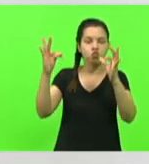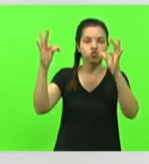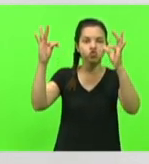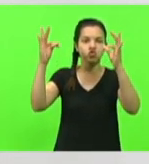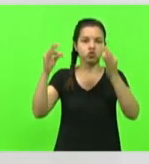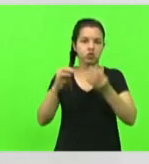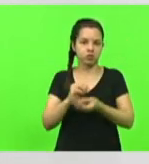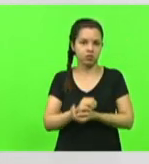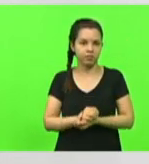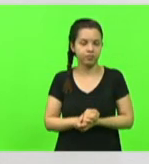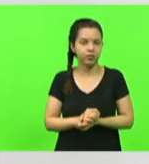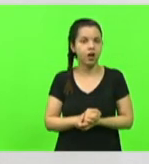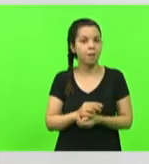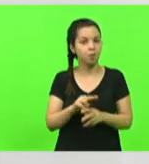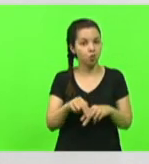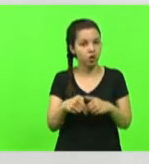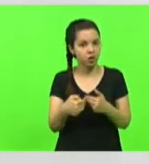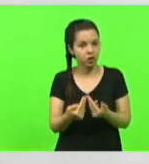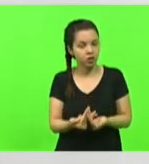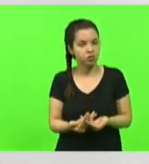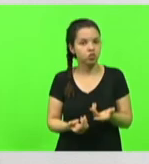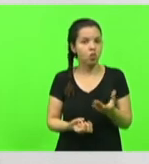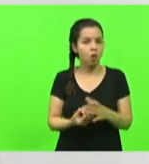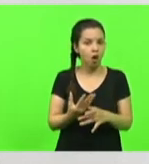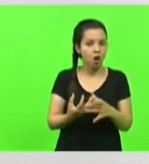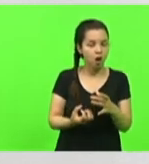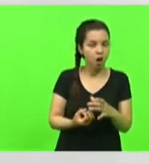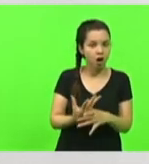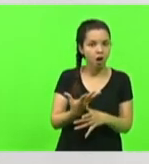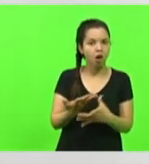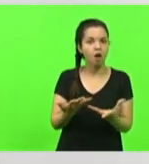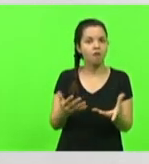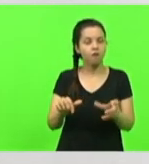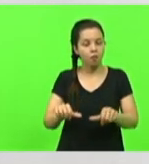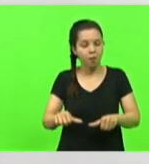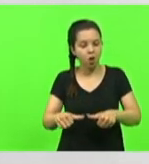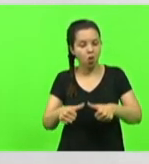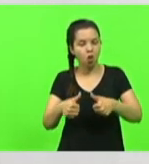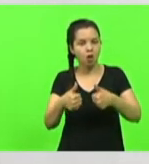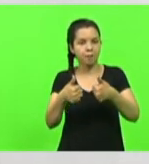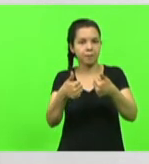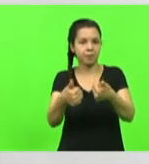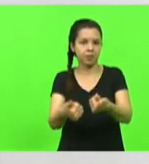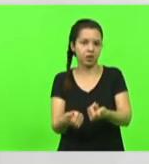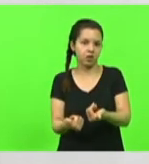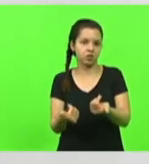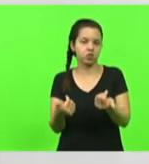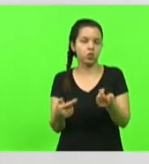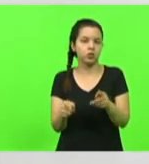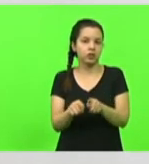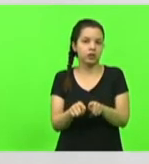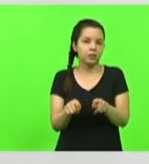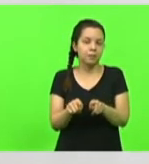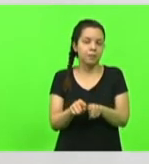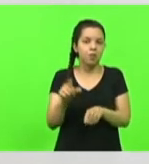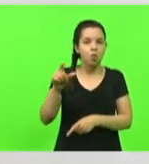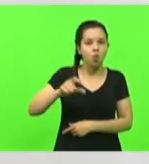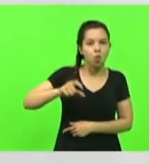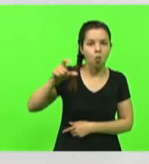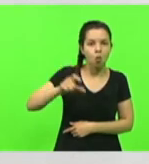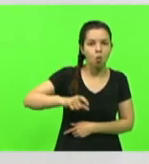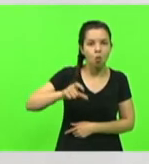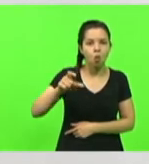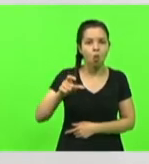desenvolvendo parcerias e aprimoramento do varejo, ambiente de concessão de crédito e projetos de